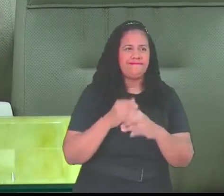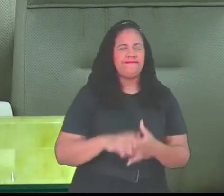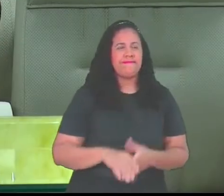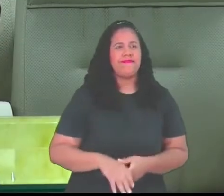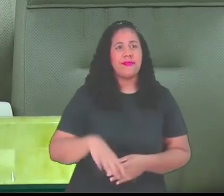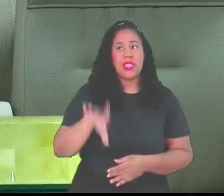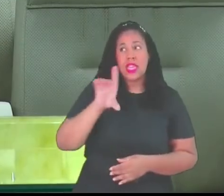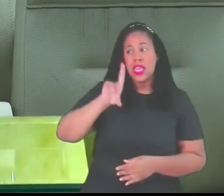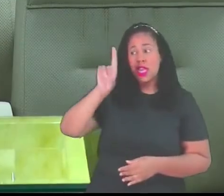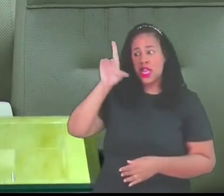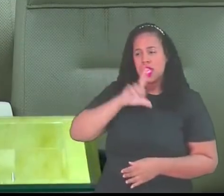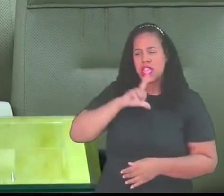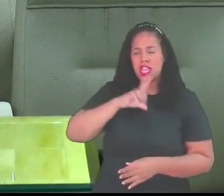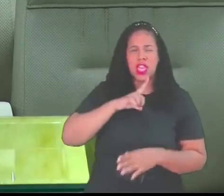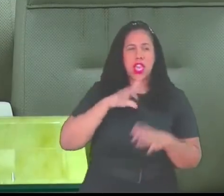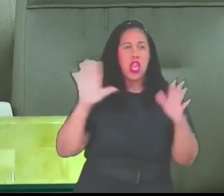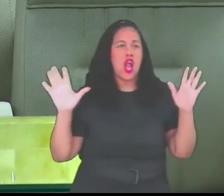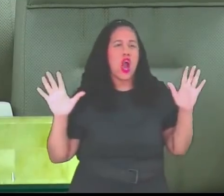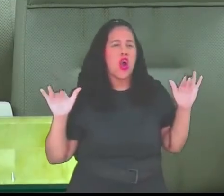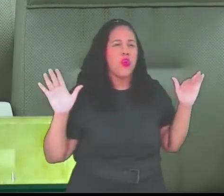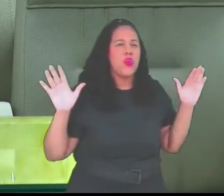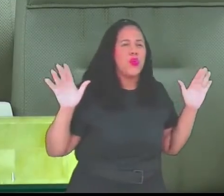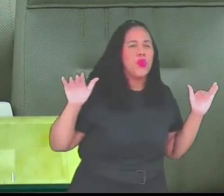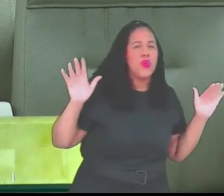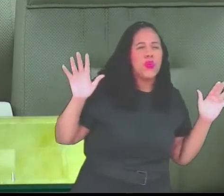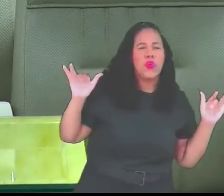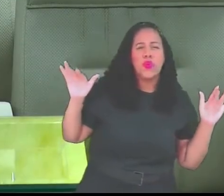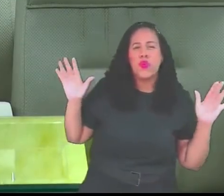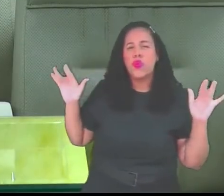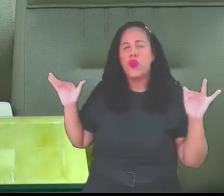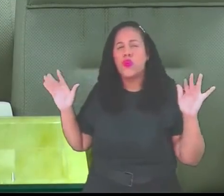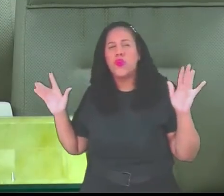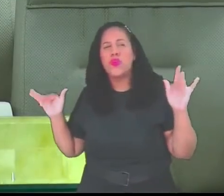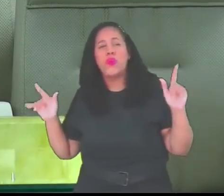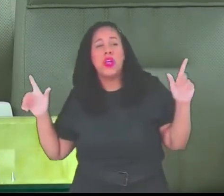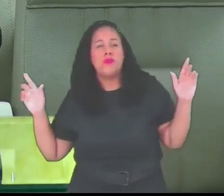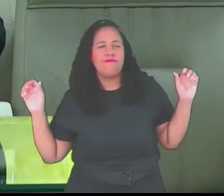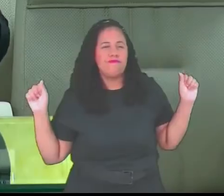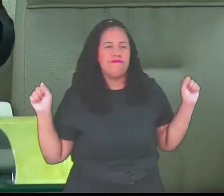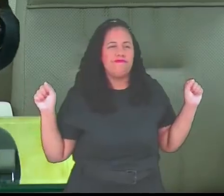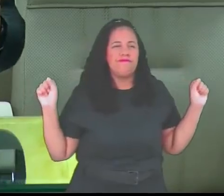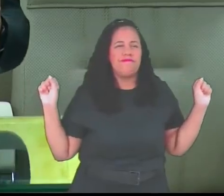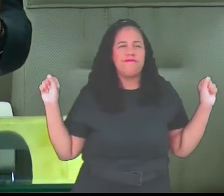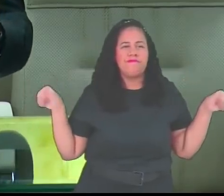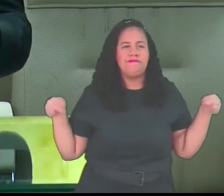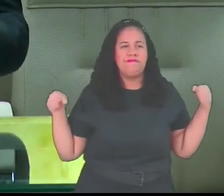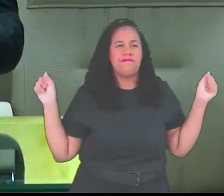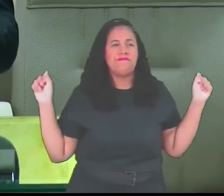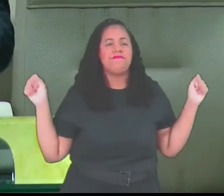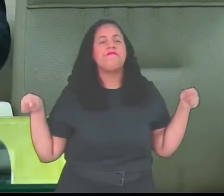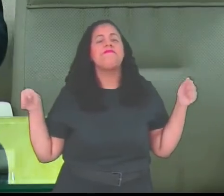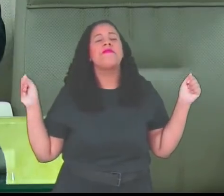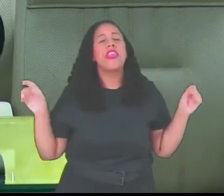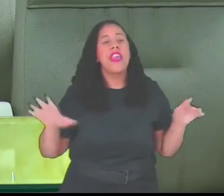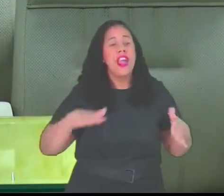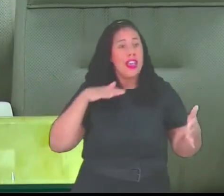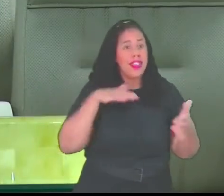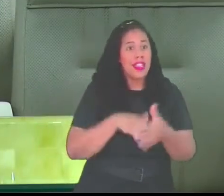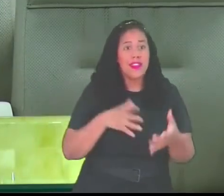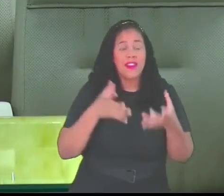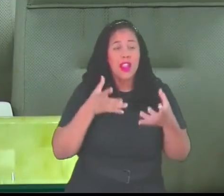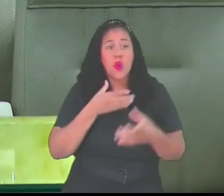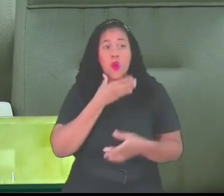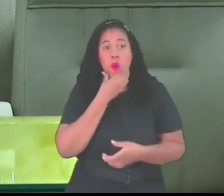Ele tem anjos, arcanjos, serafins. E até quando ele quer, o homem